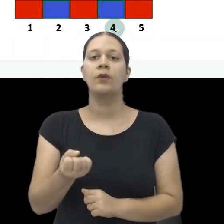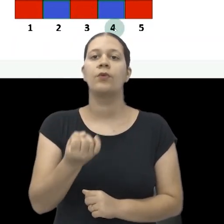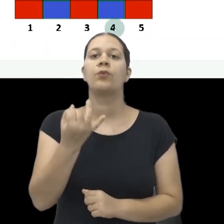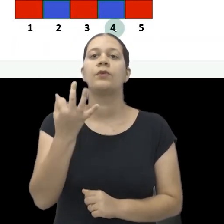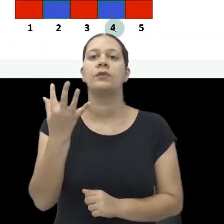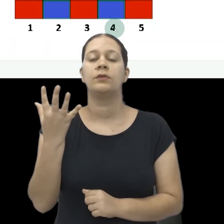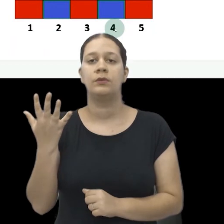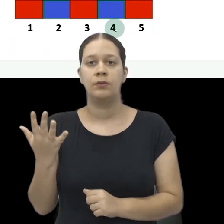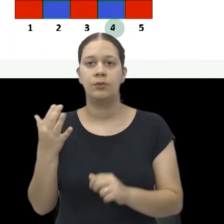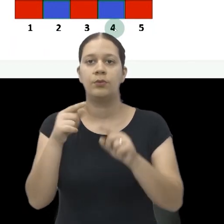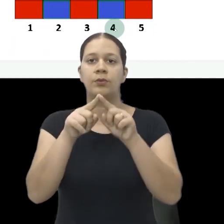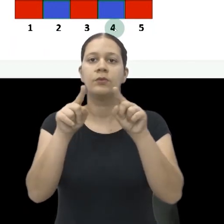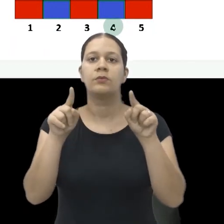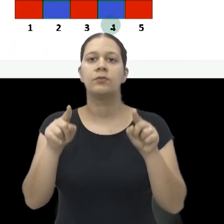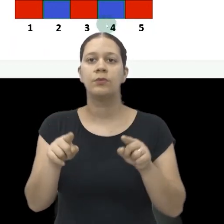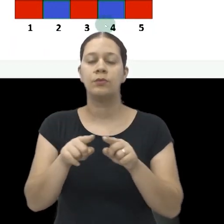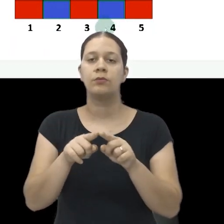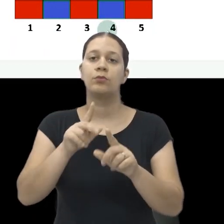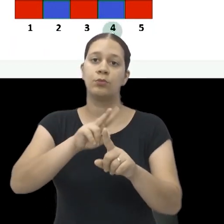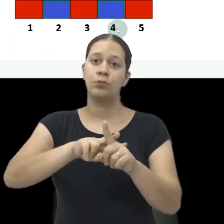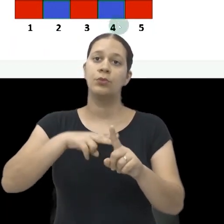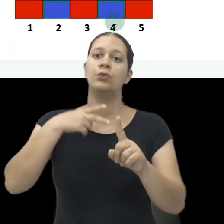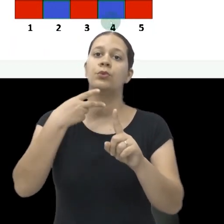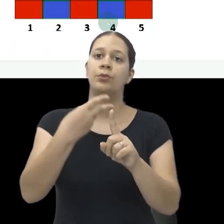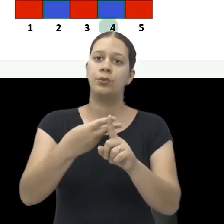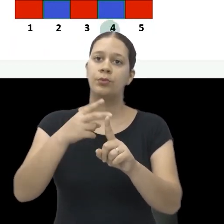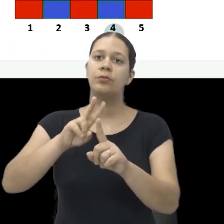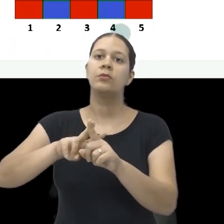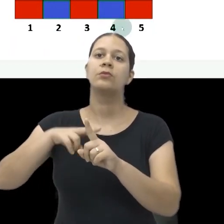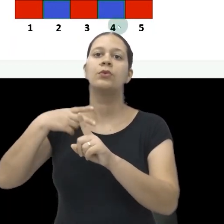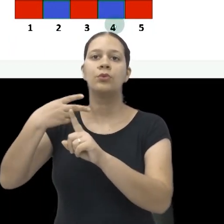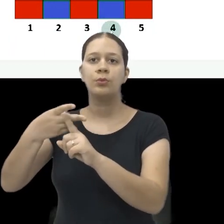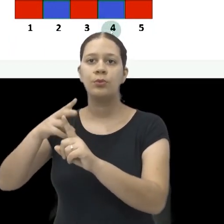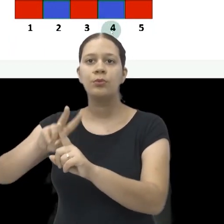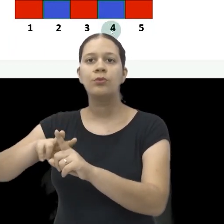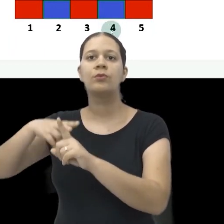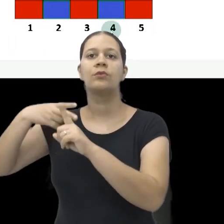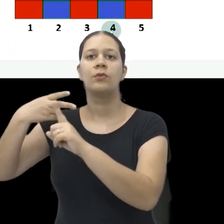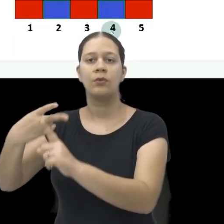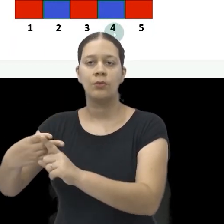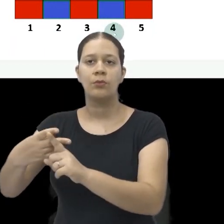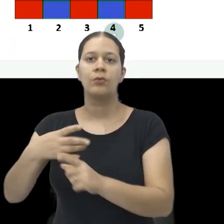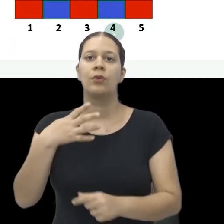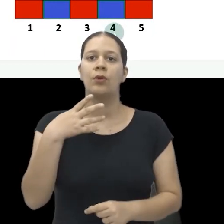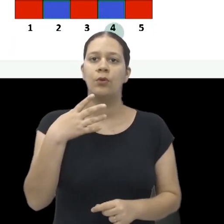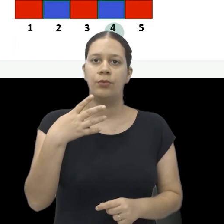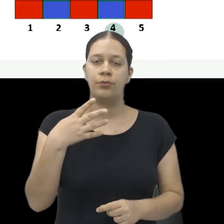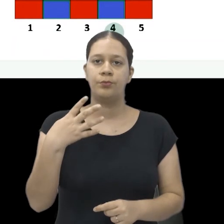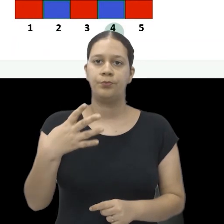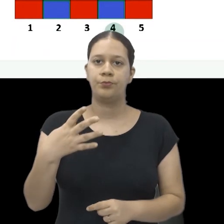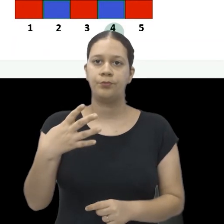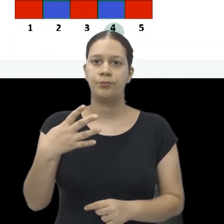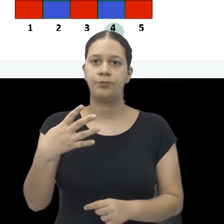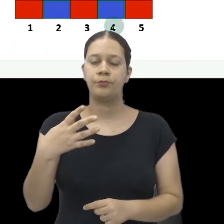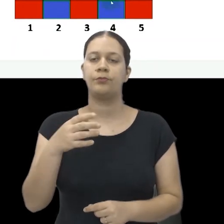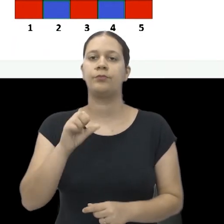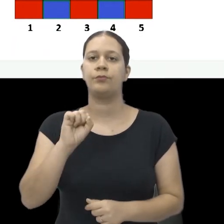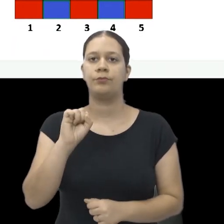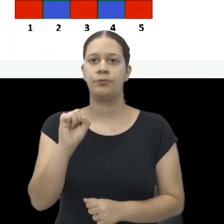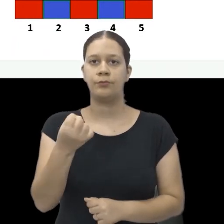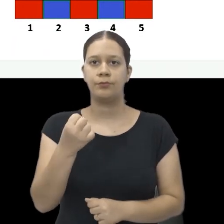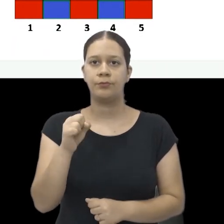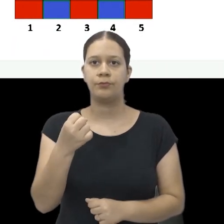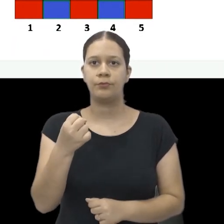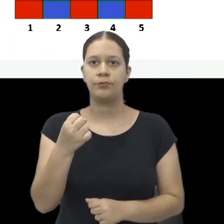ter que quantidade de retângulos? Sempre o dobro do número da coluna. A coluna 4 vai ter